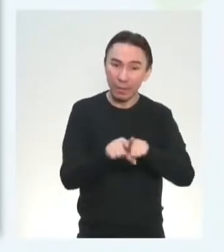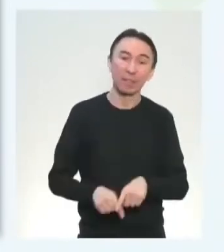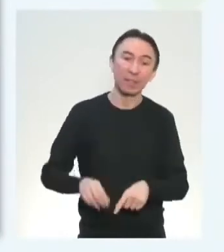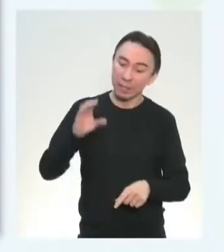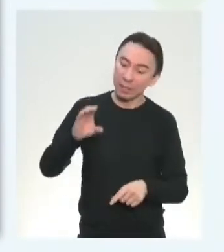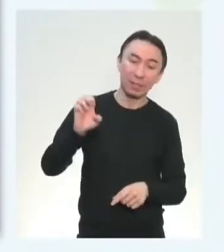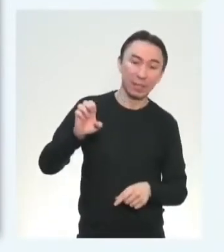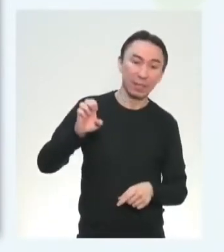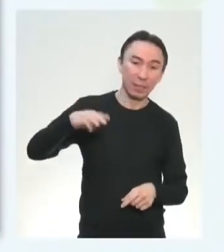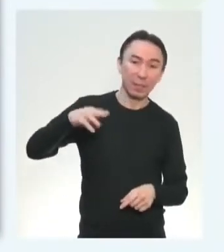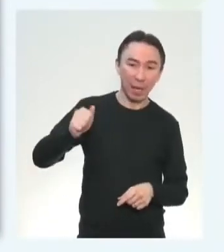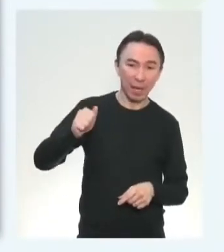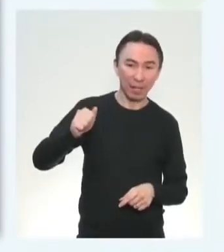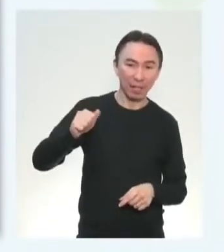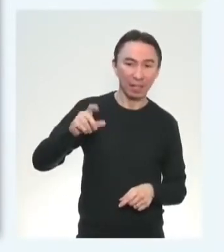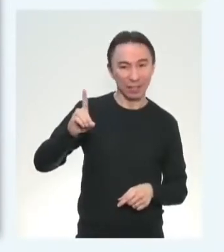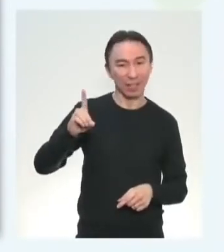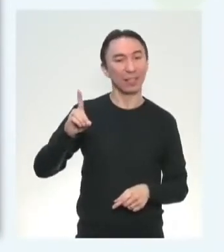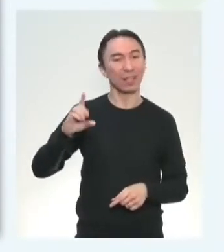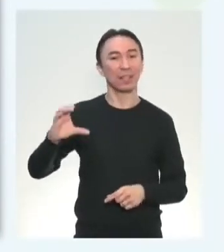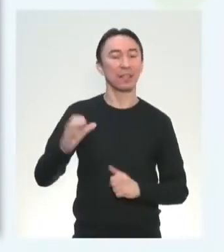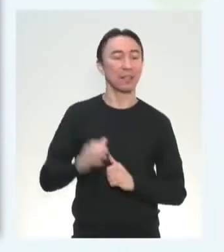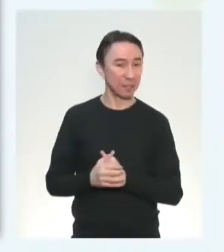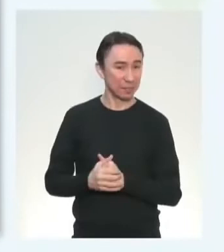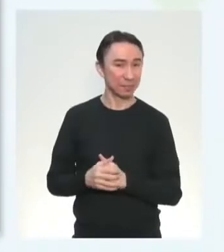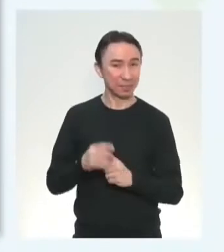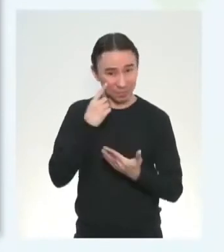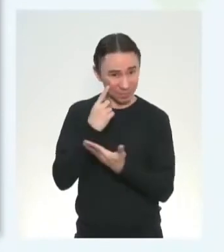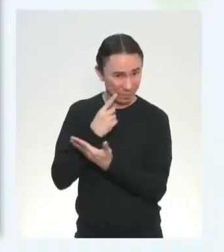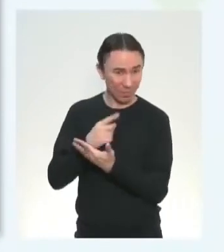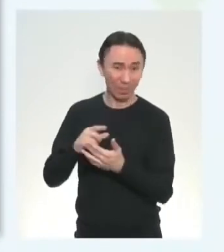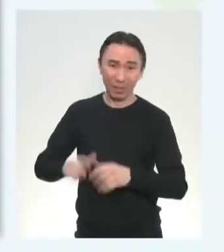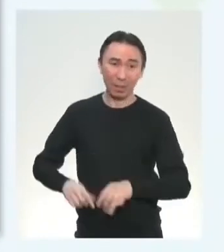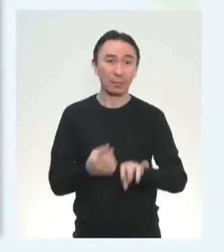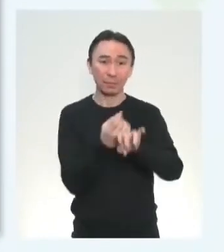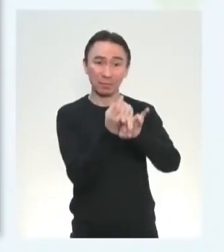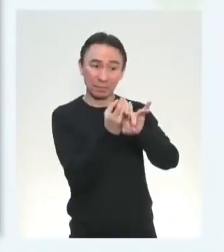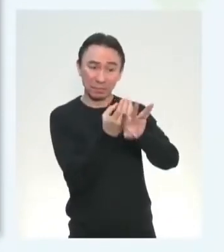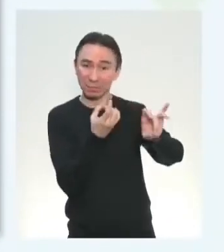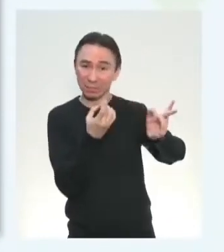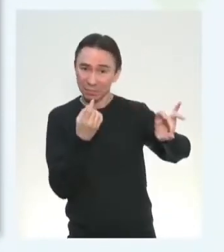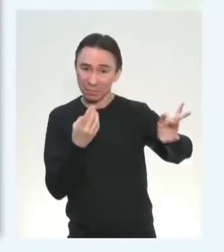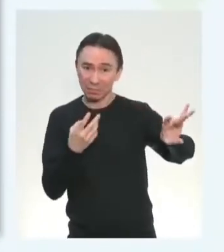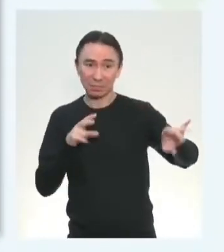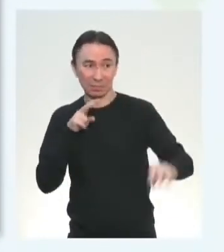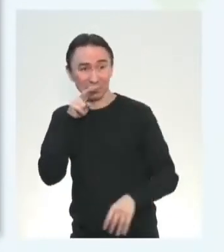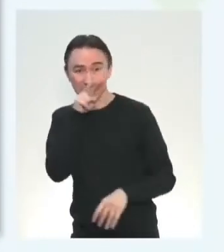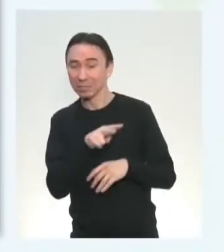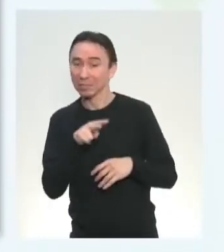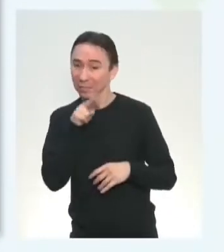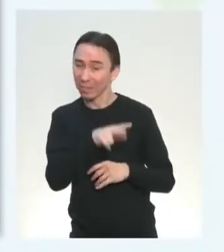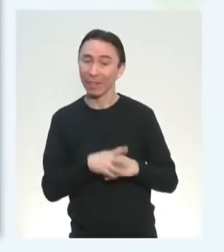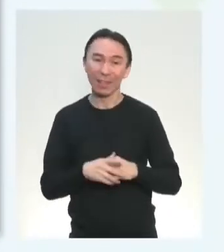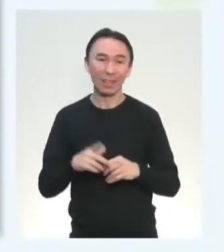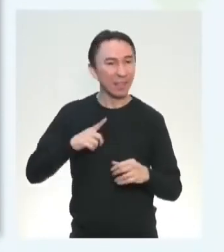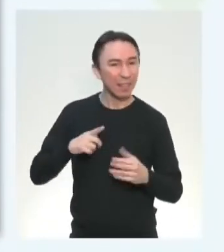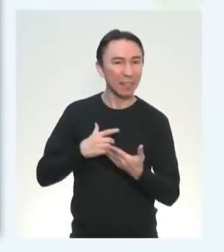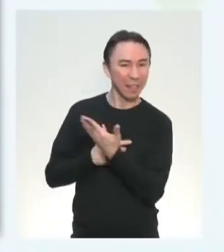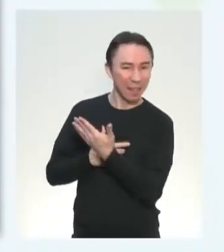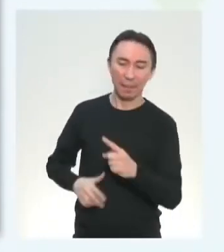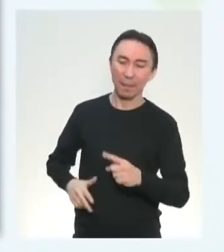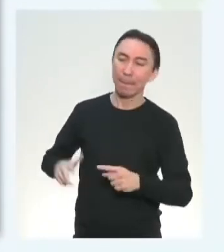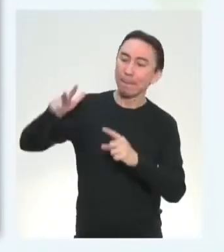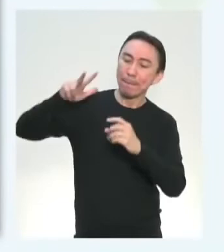CEMADEM. Diversas são as aplicações de sensoriamento remoto, onde imagens de satélite e de radares